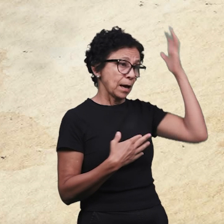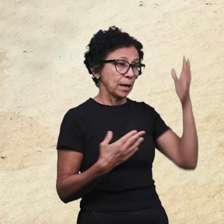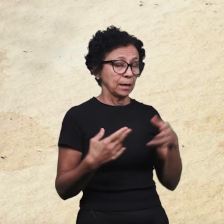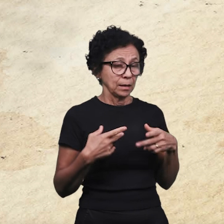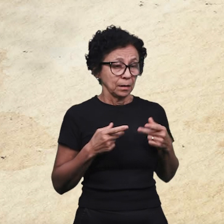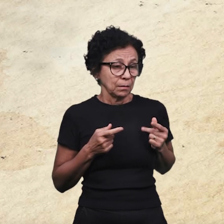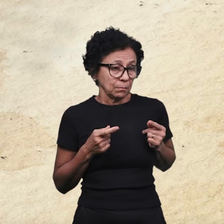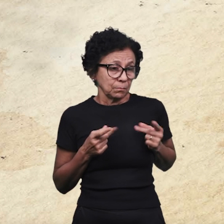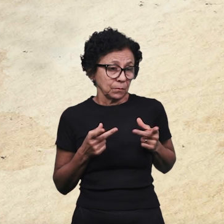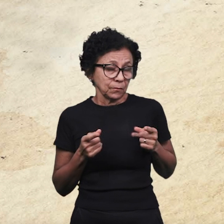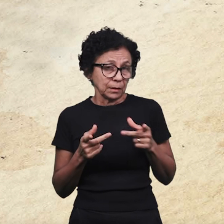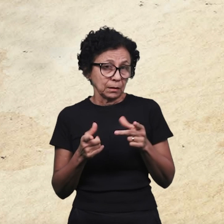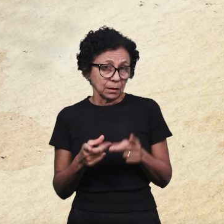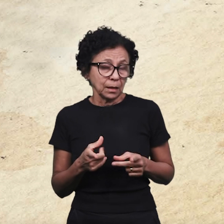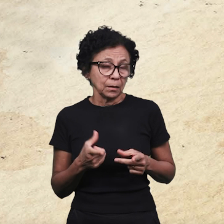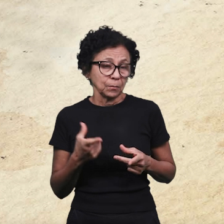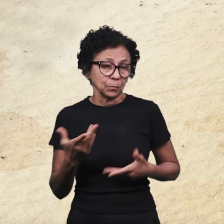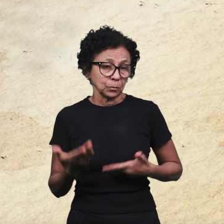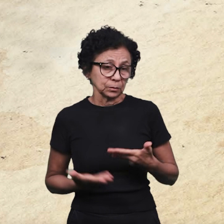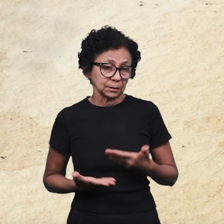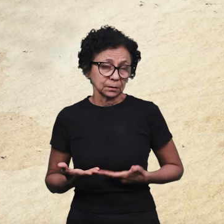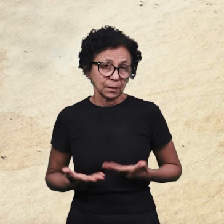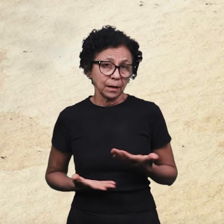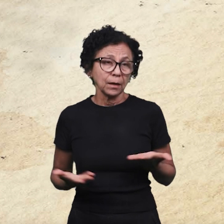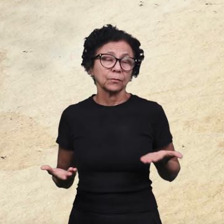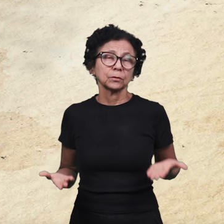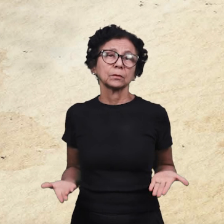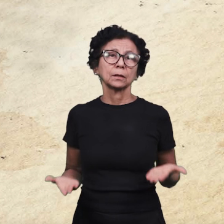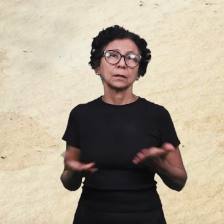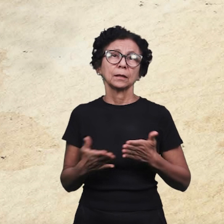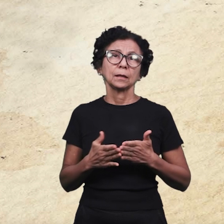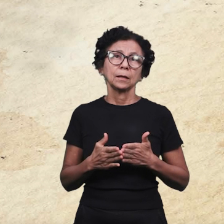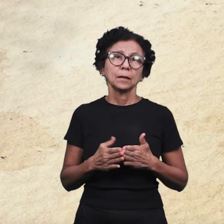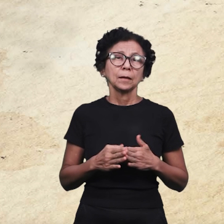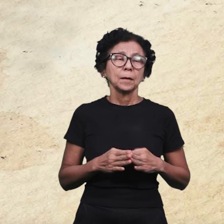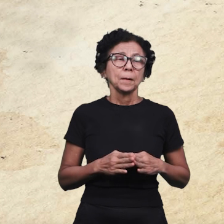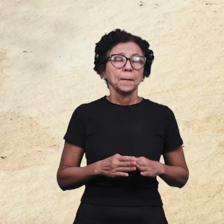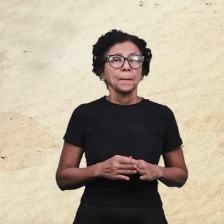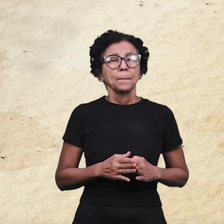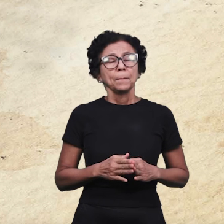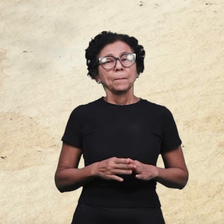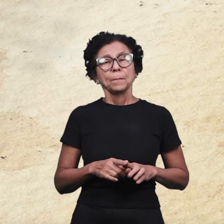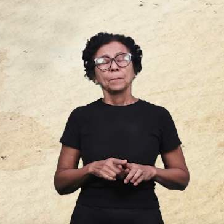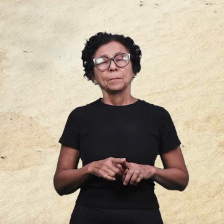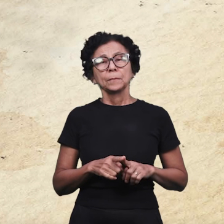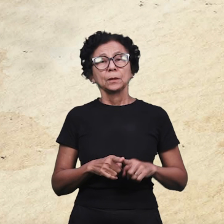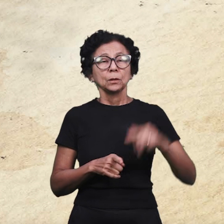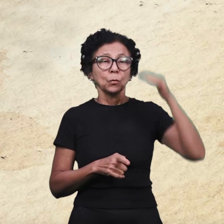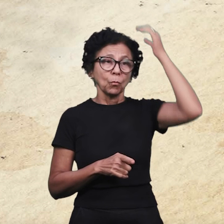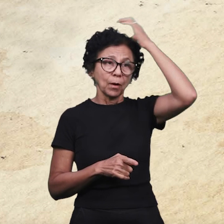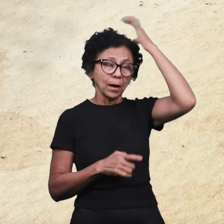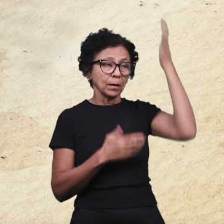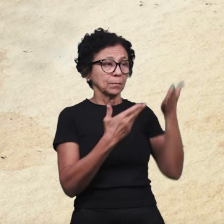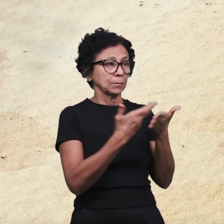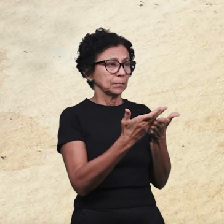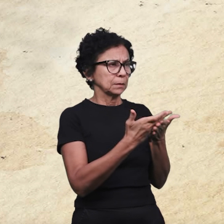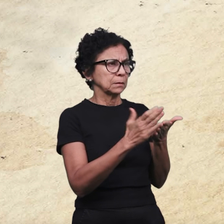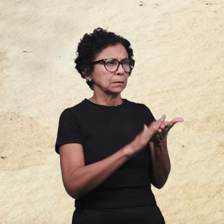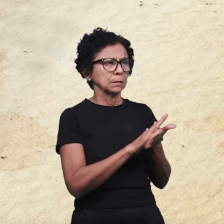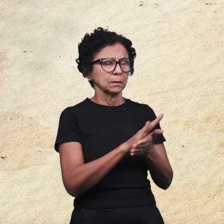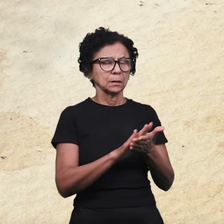calar-me-ia, ainda que o opressor não recompensaria a perda do rei. Então falou o rei